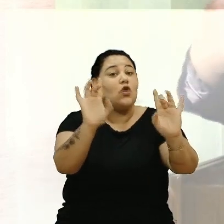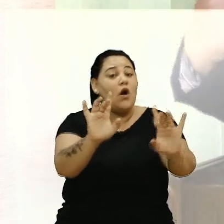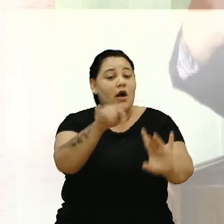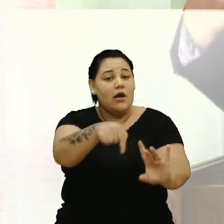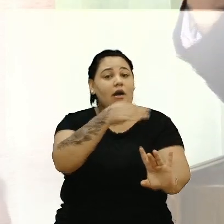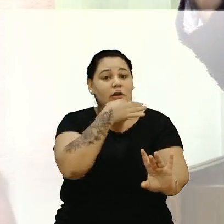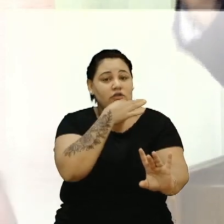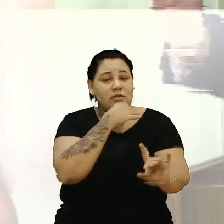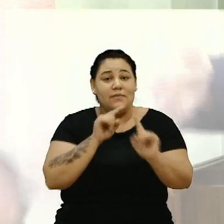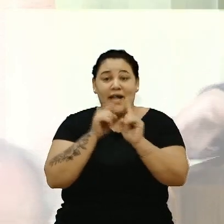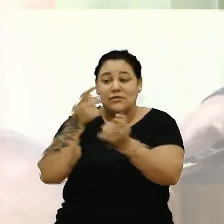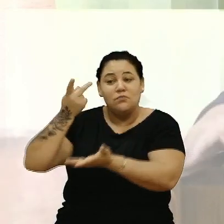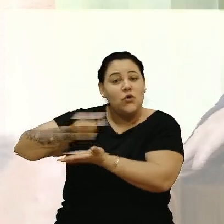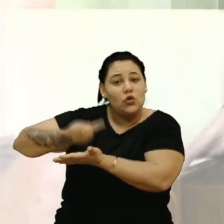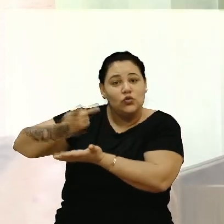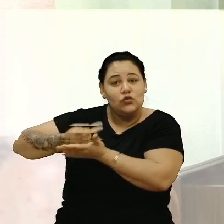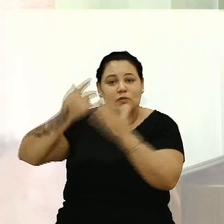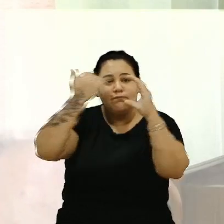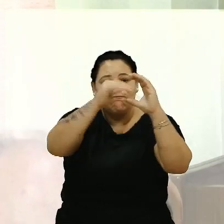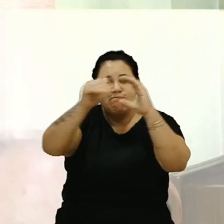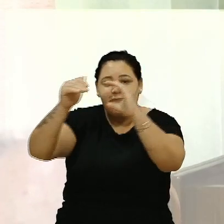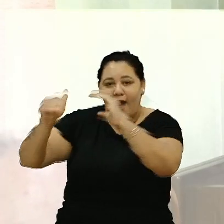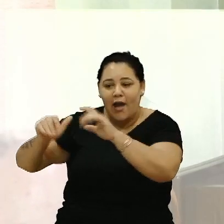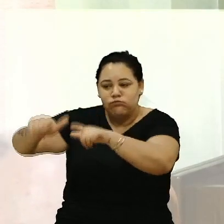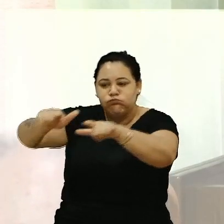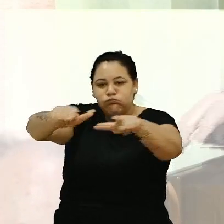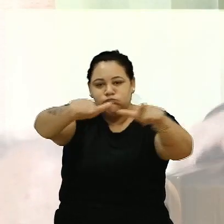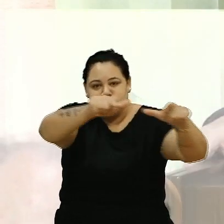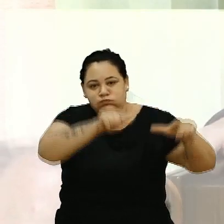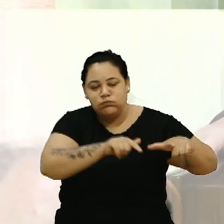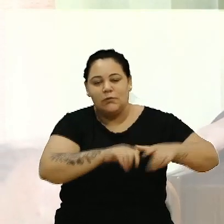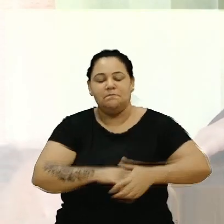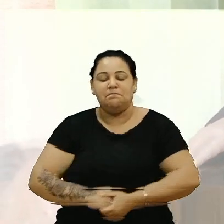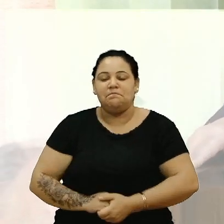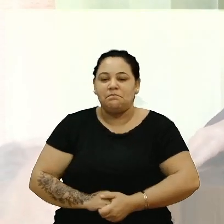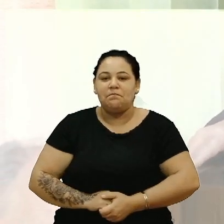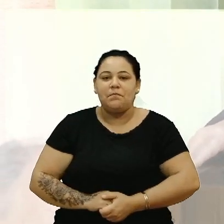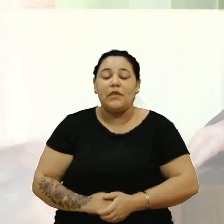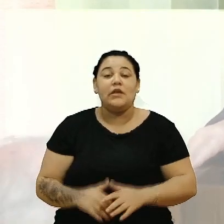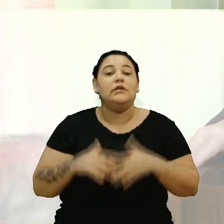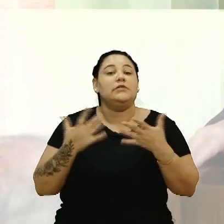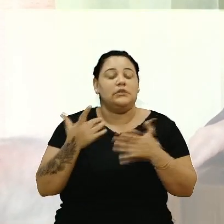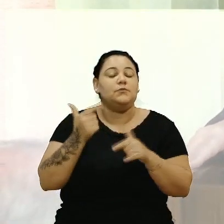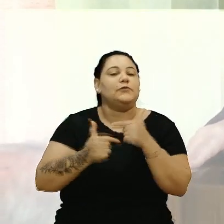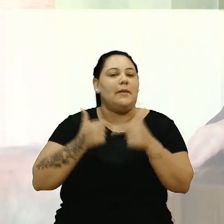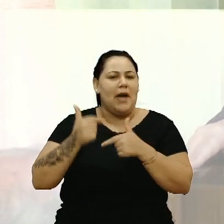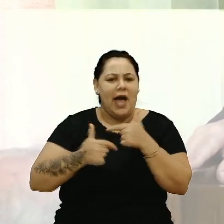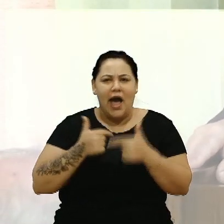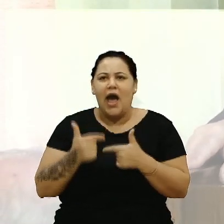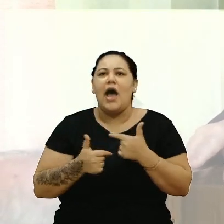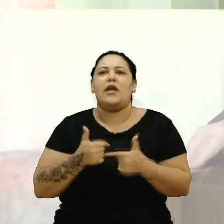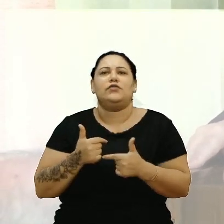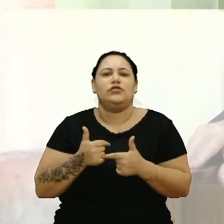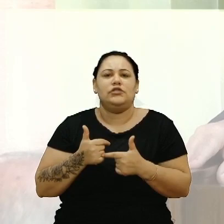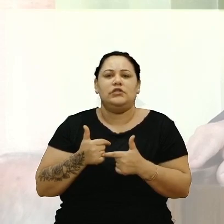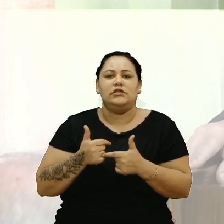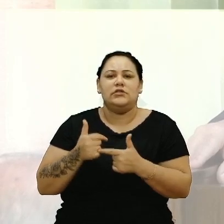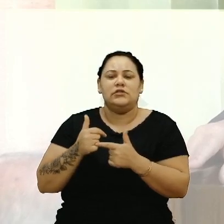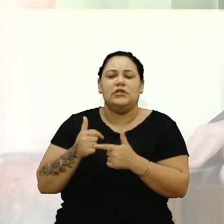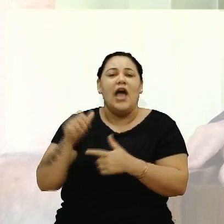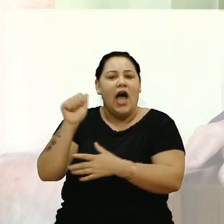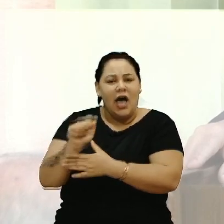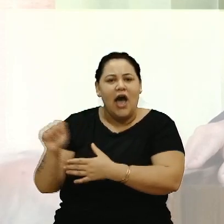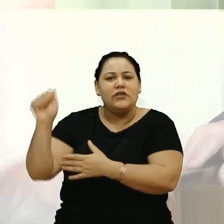que são produtos que vão ser levados a estas outras regiões afetadas. Né, o trabalho de associações, o trabalho